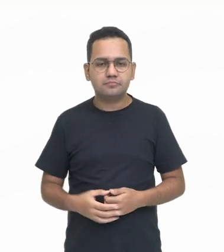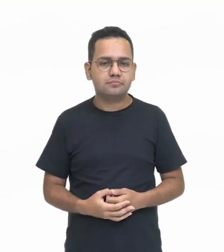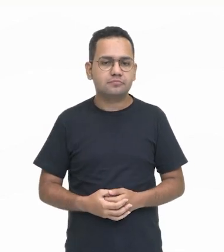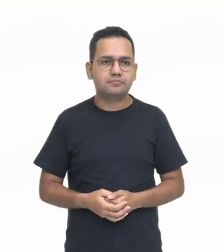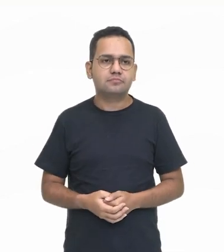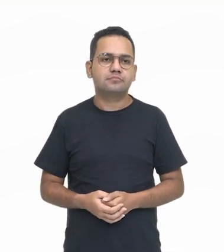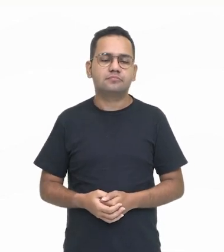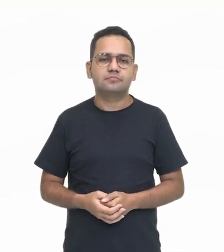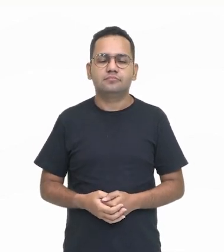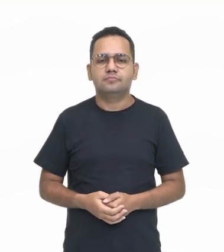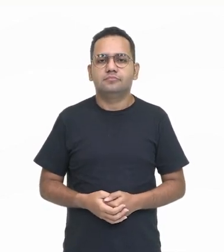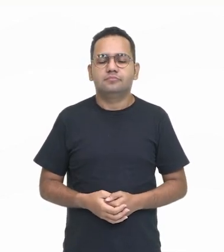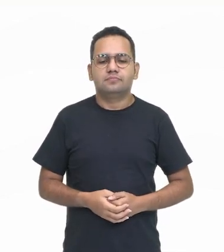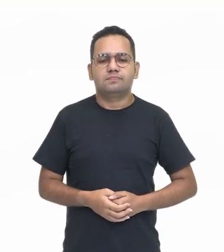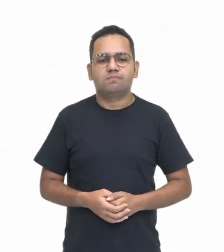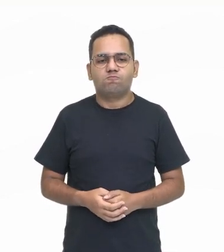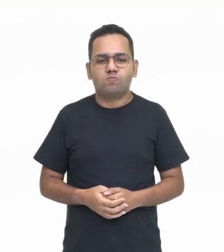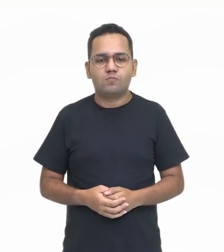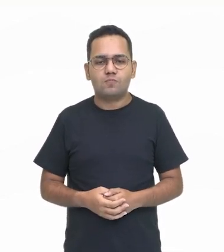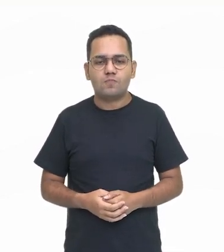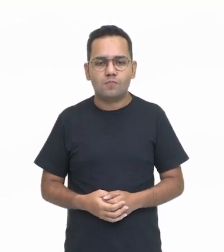ó, 500